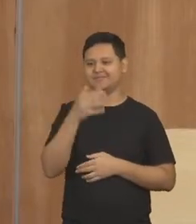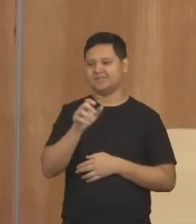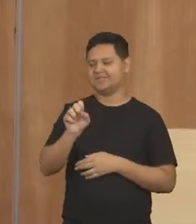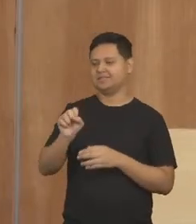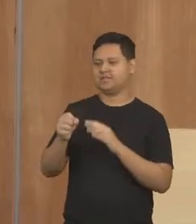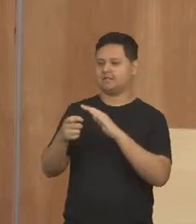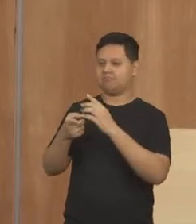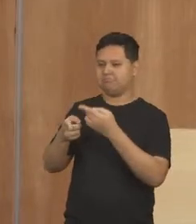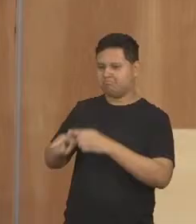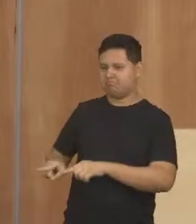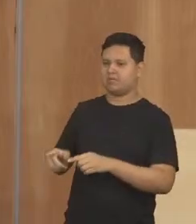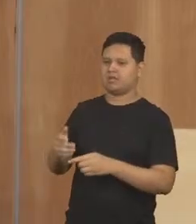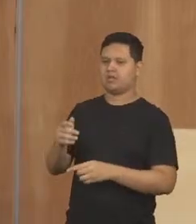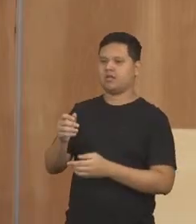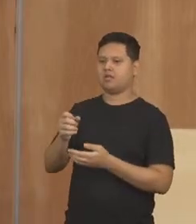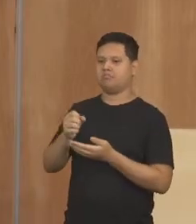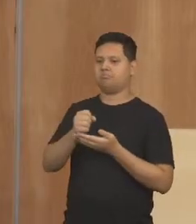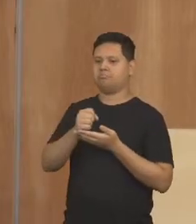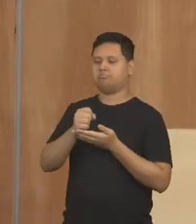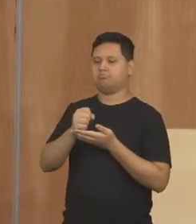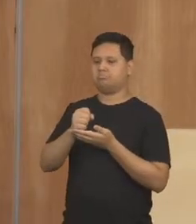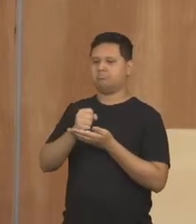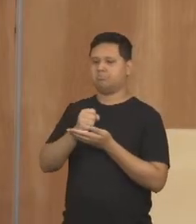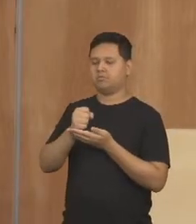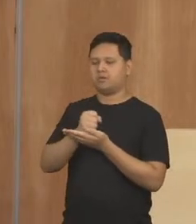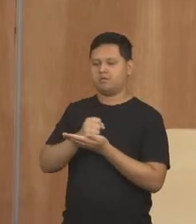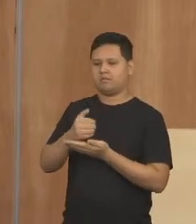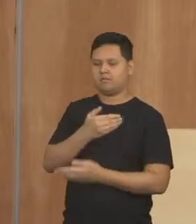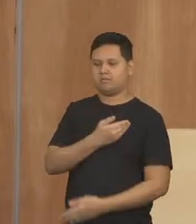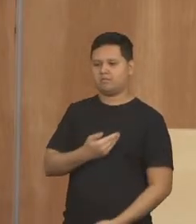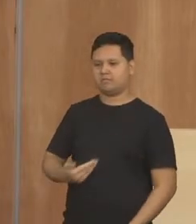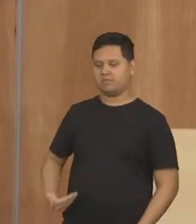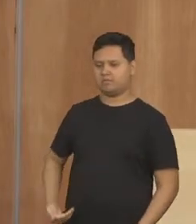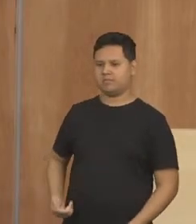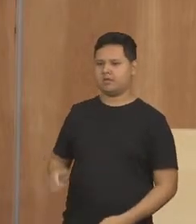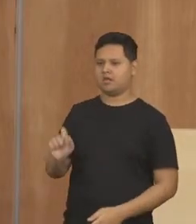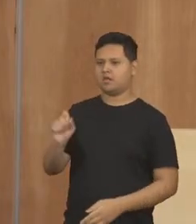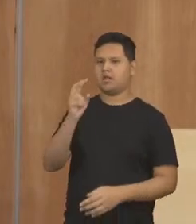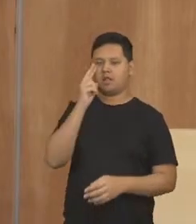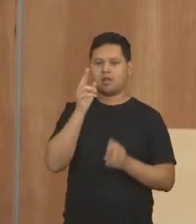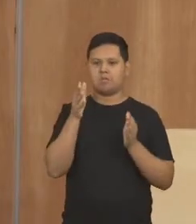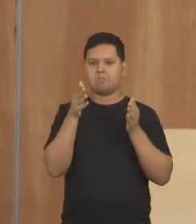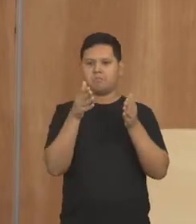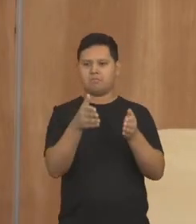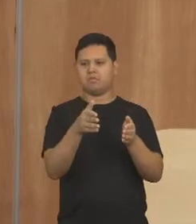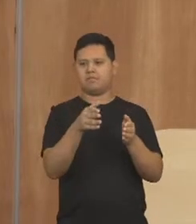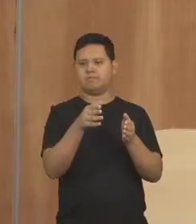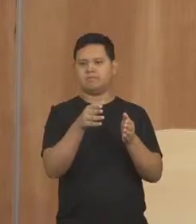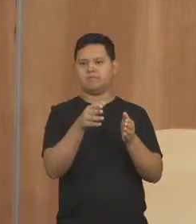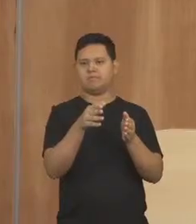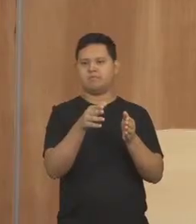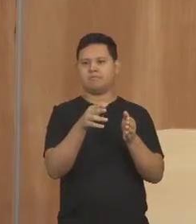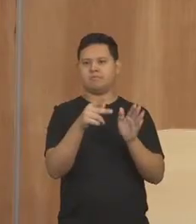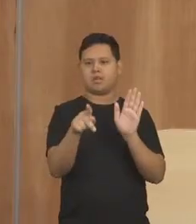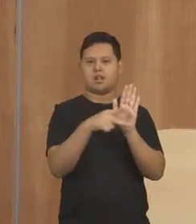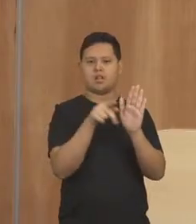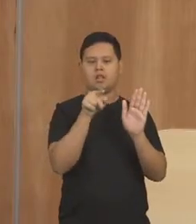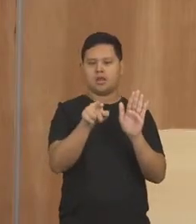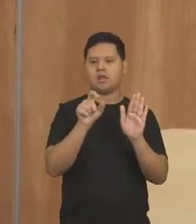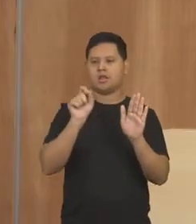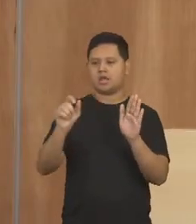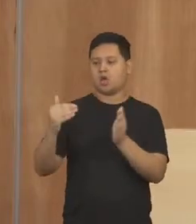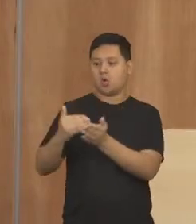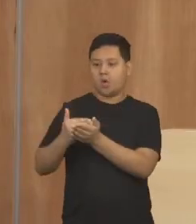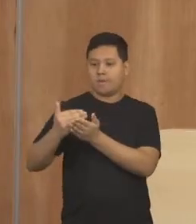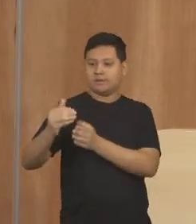de tentar parecer para o povo de Jacareí que as alterações positivas vêm da base